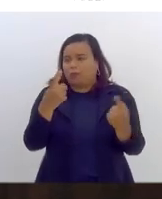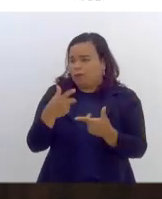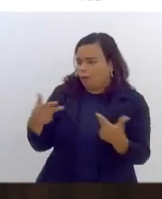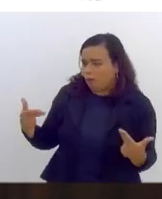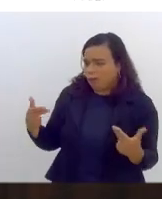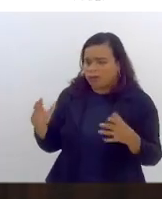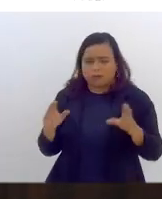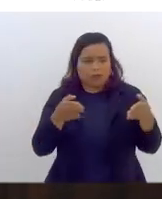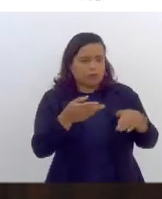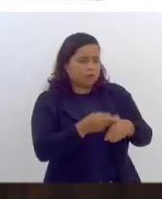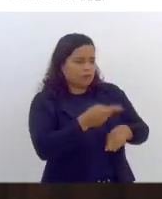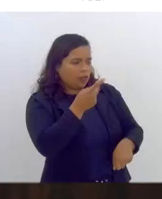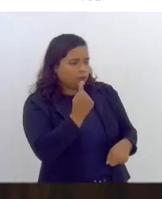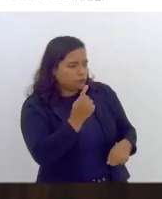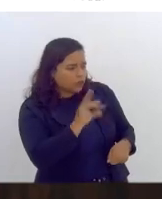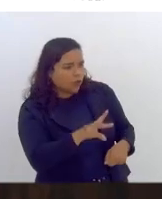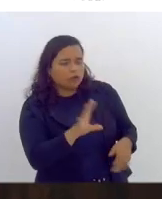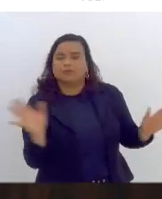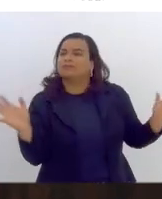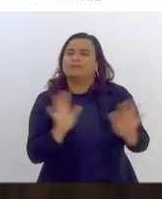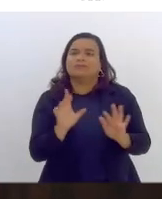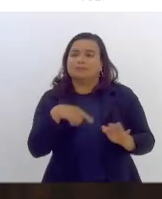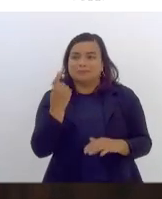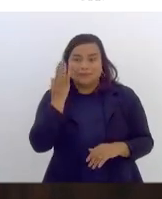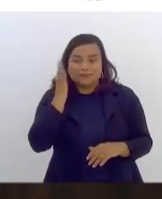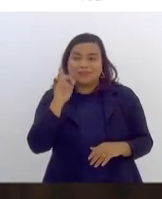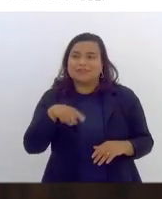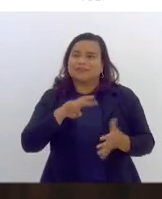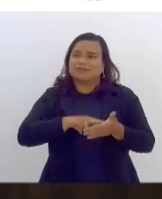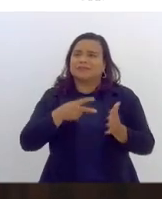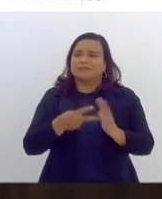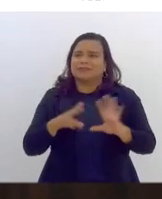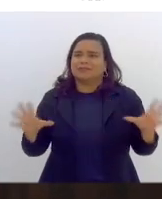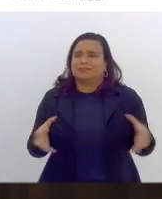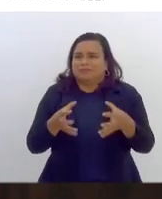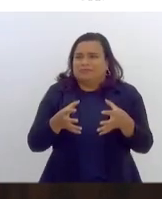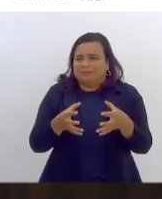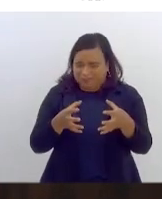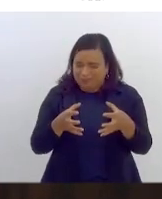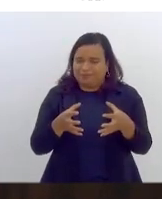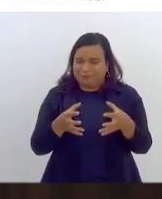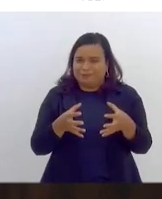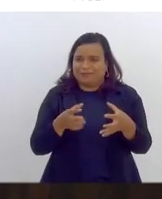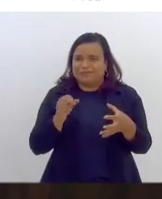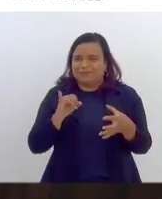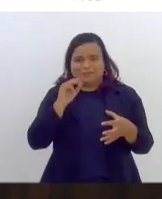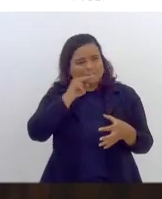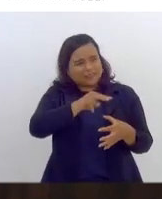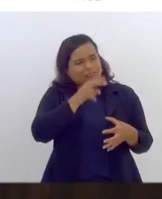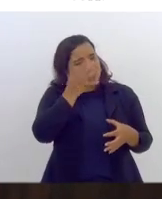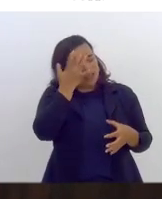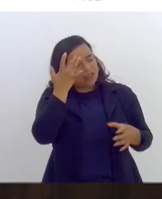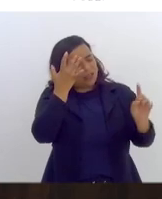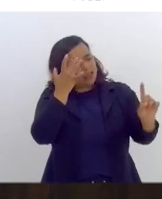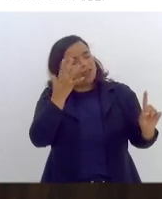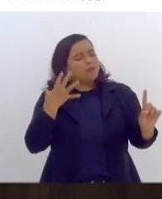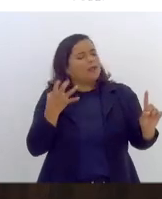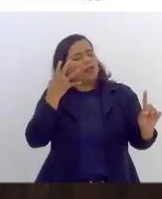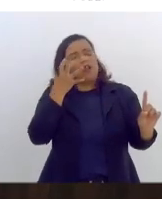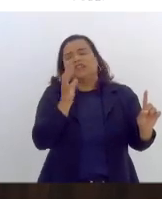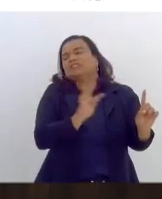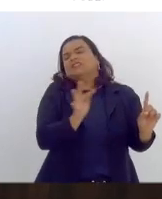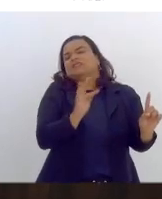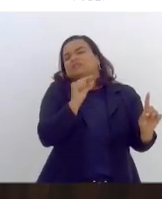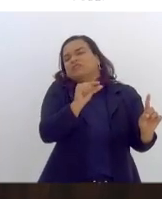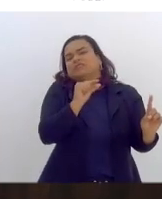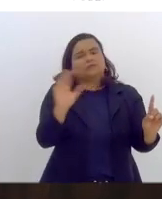só prêmio, em uma só pessoa. Isso seria apequenar a Marielle, uma mulher gigante que